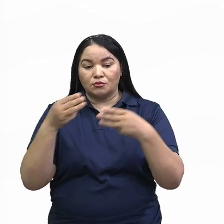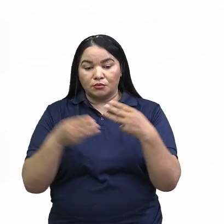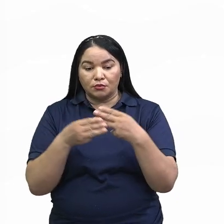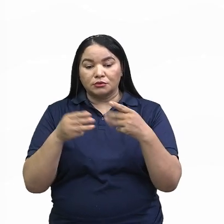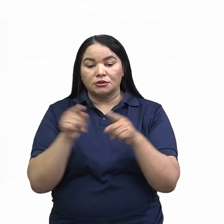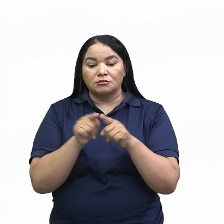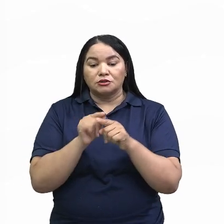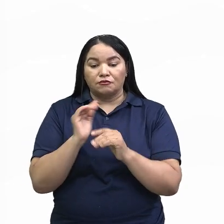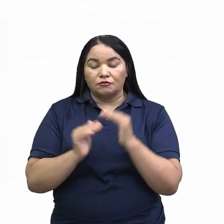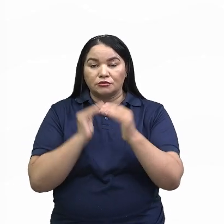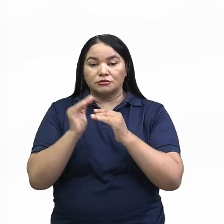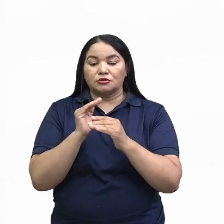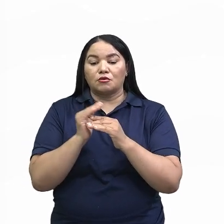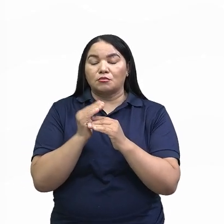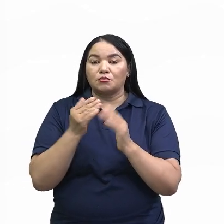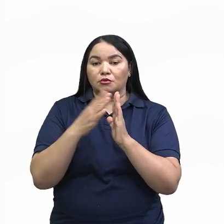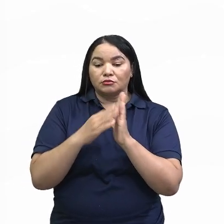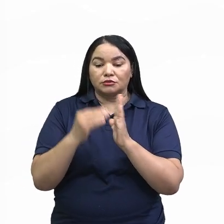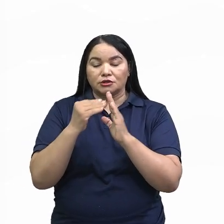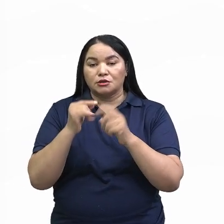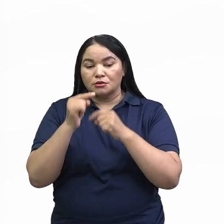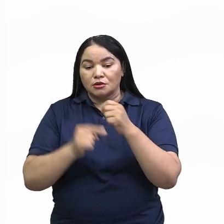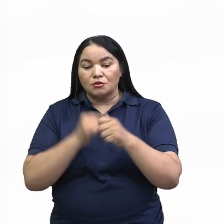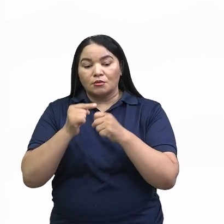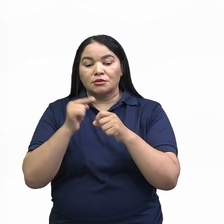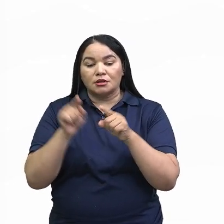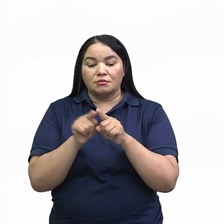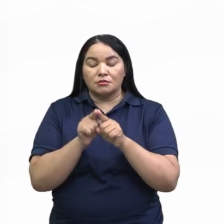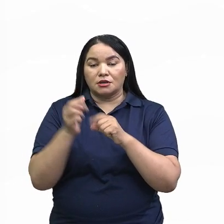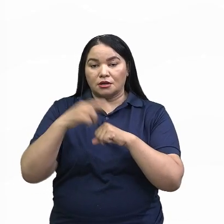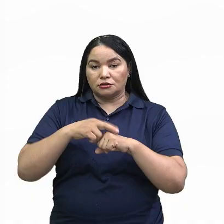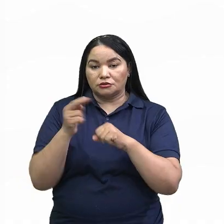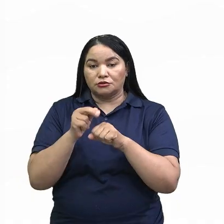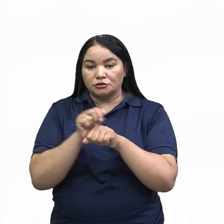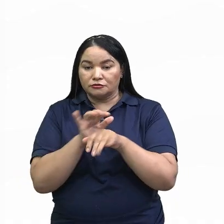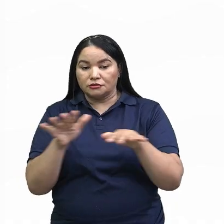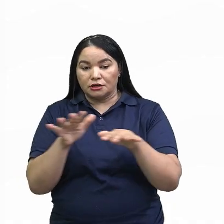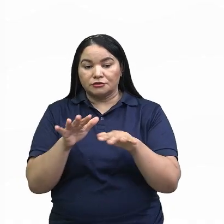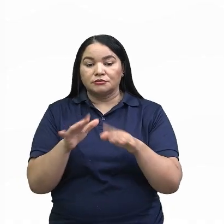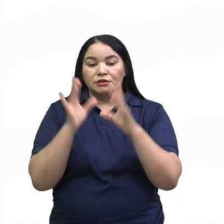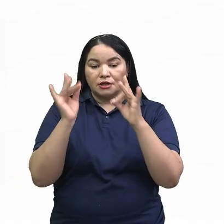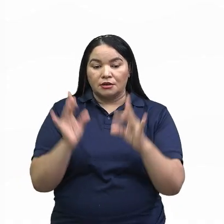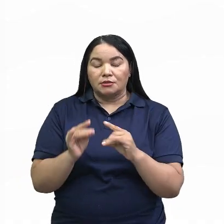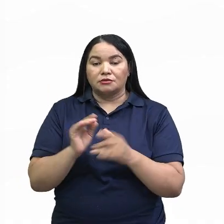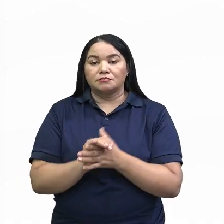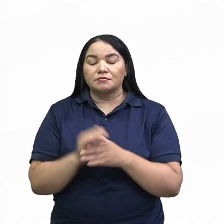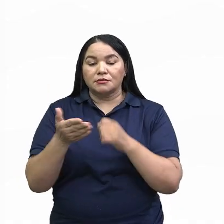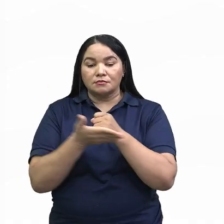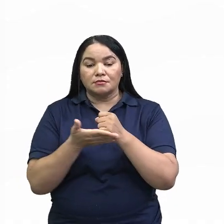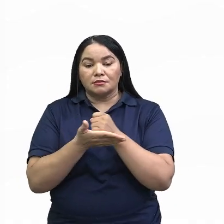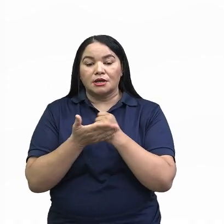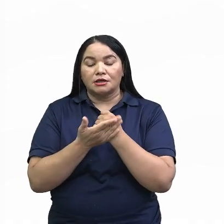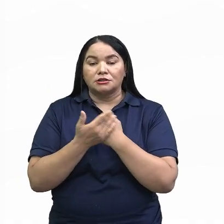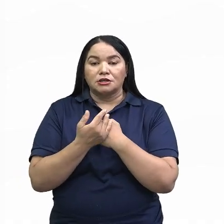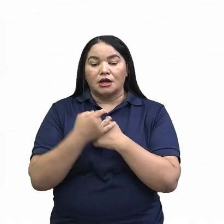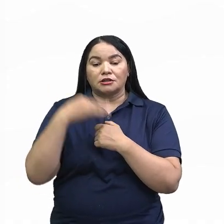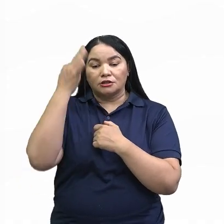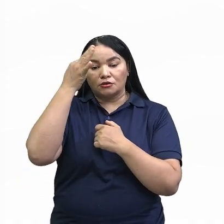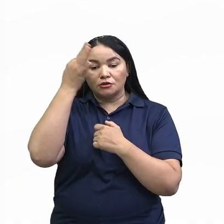mutações, evolução dos modelos atômicos e radioatividade. E no detalhamento, bases teóricas